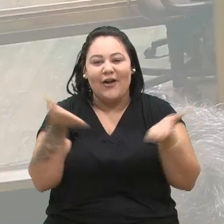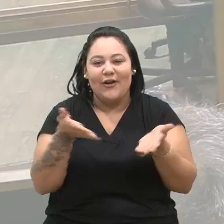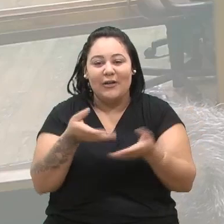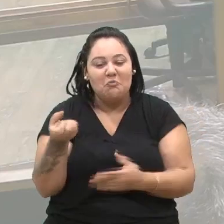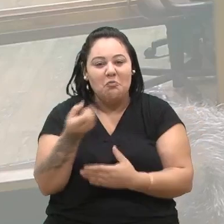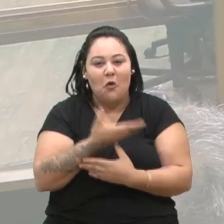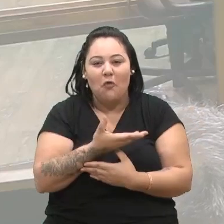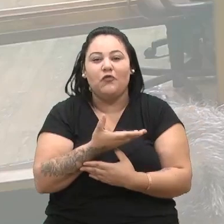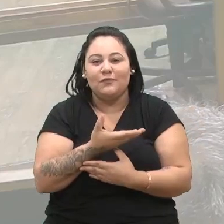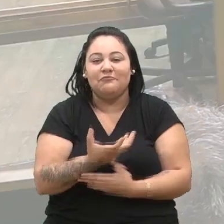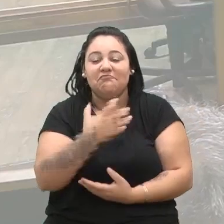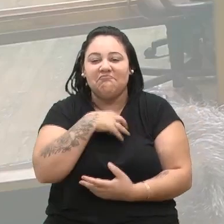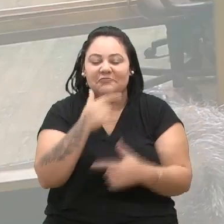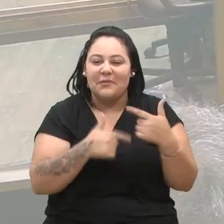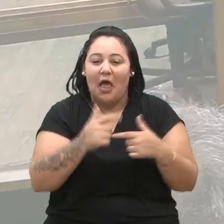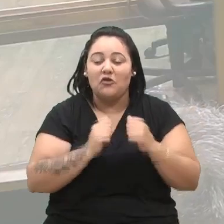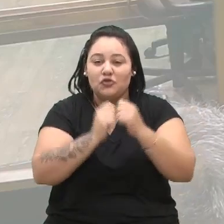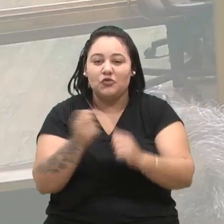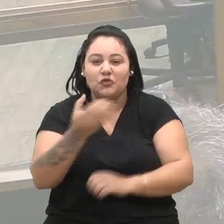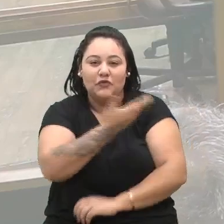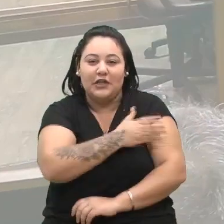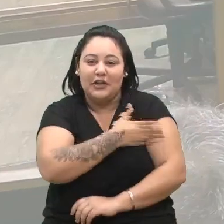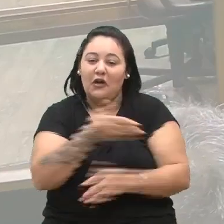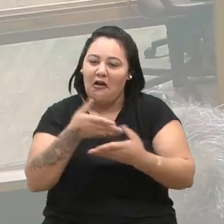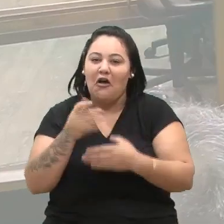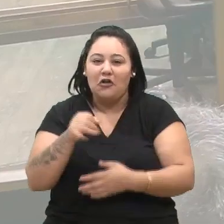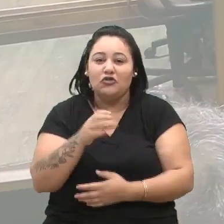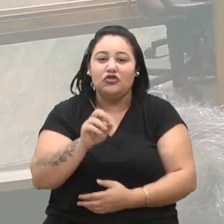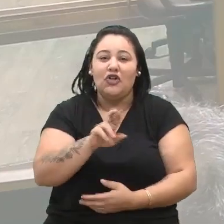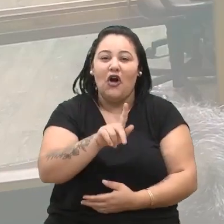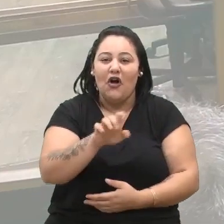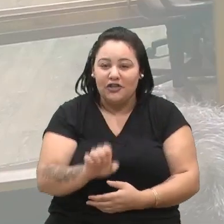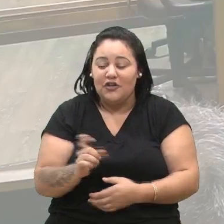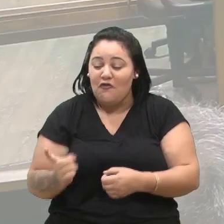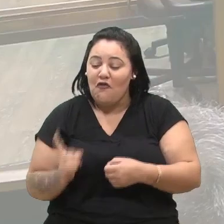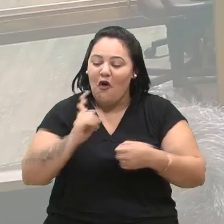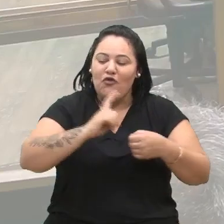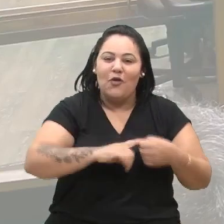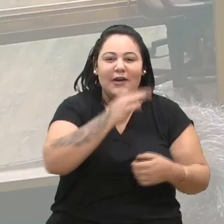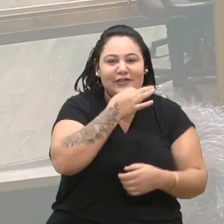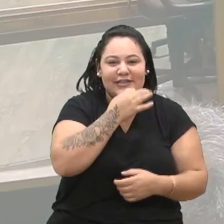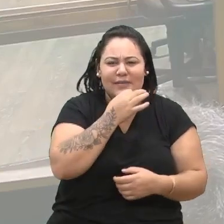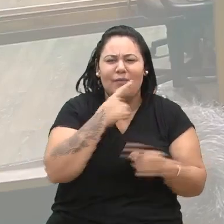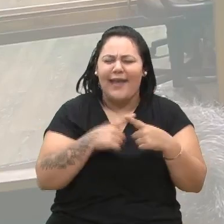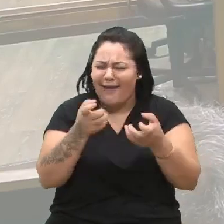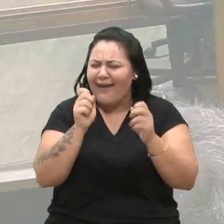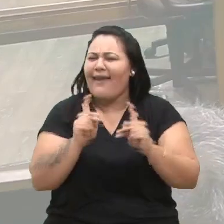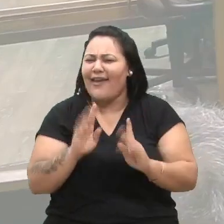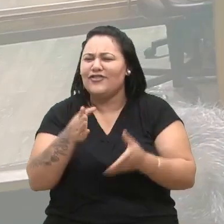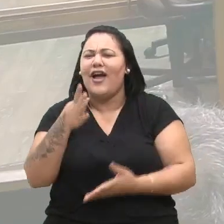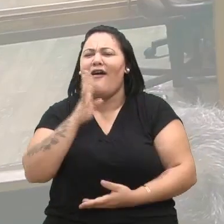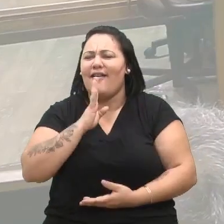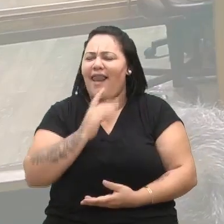E agora com o Jorginho também retornando a Caxias do Sul. Quem viu ele na enxuta sabia que ele fazia milagre em quadra